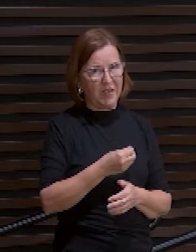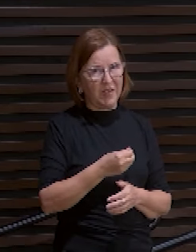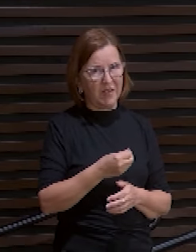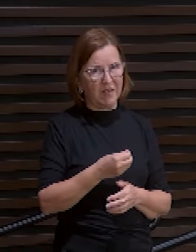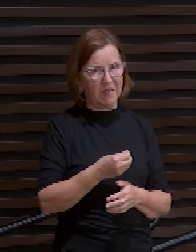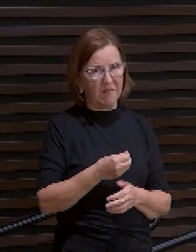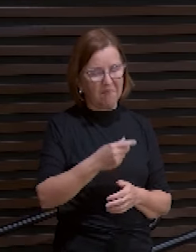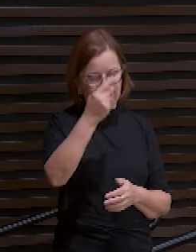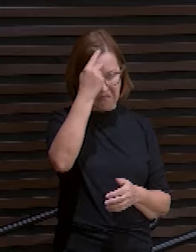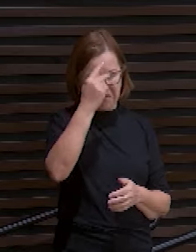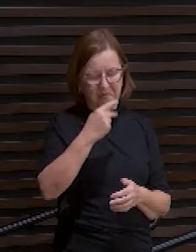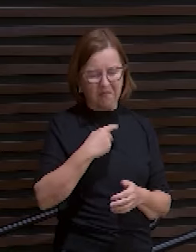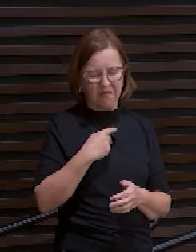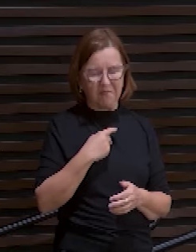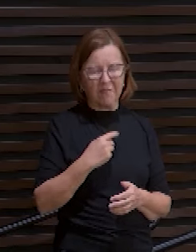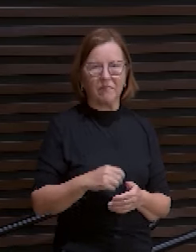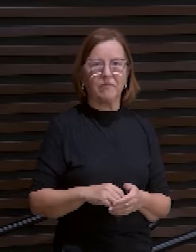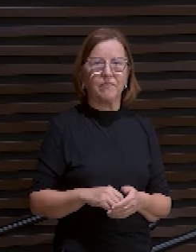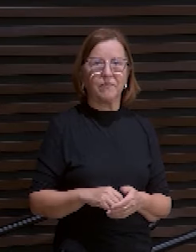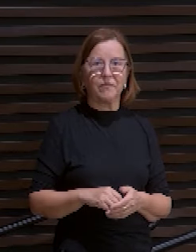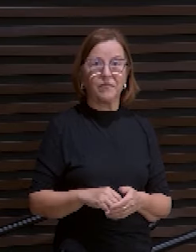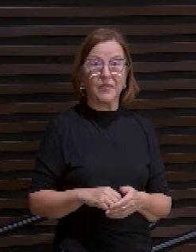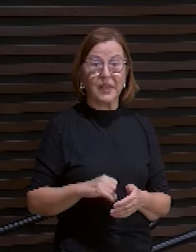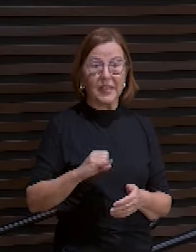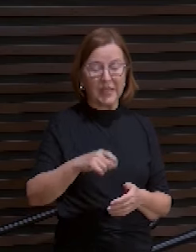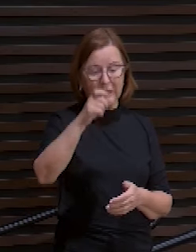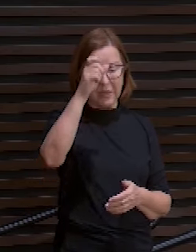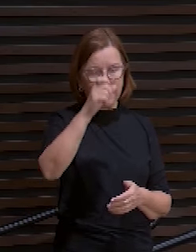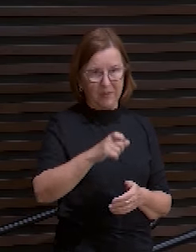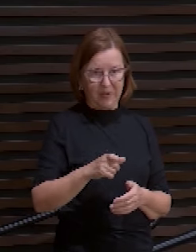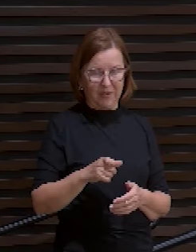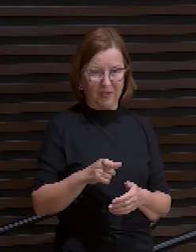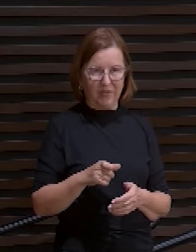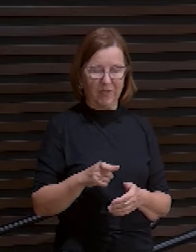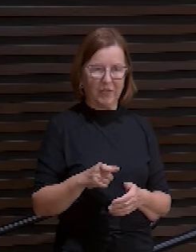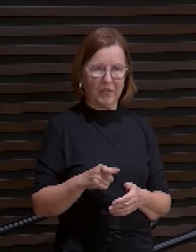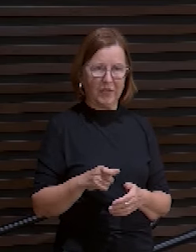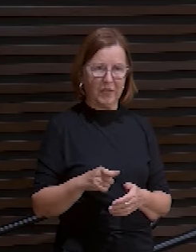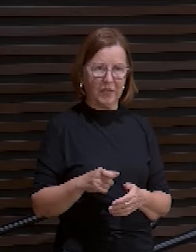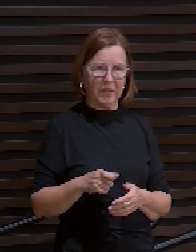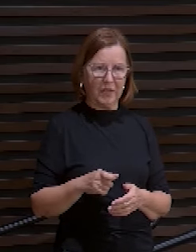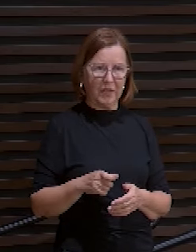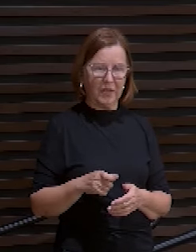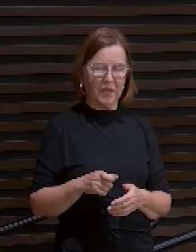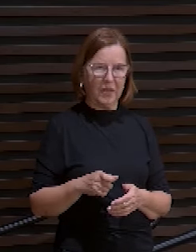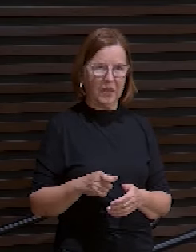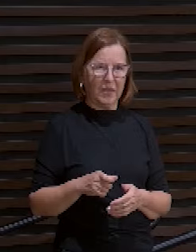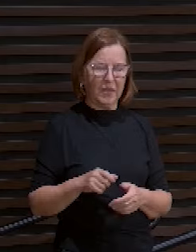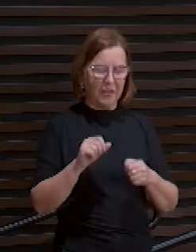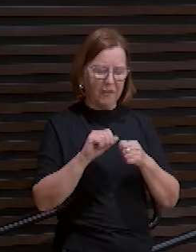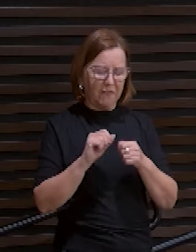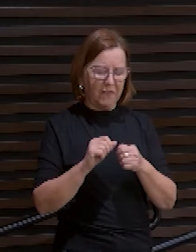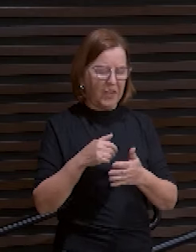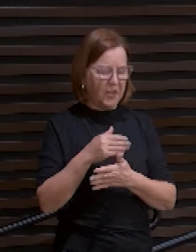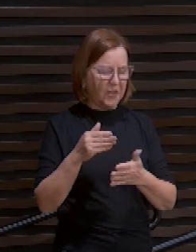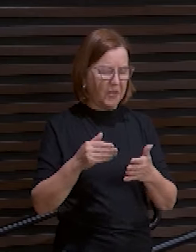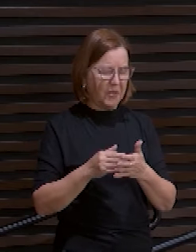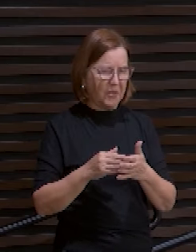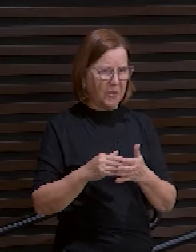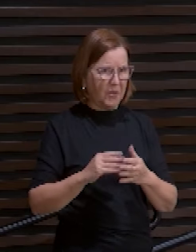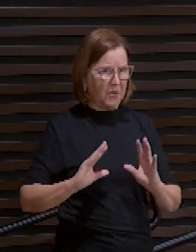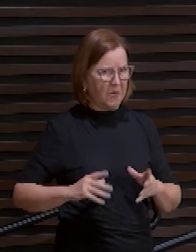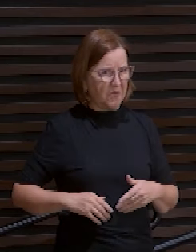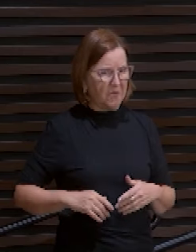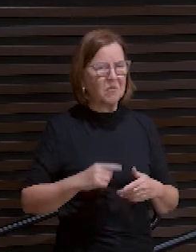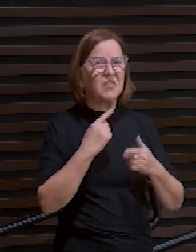Basto se alguém se entrega deliberadamente e continuamente a carne demonstra que o filho não o